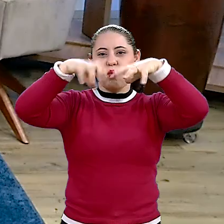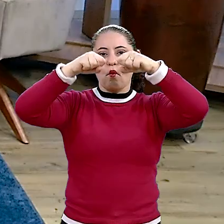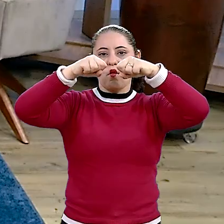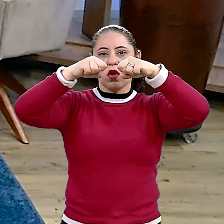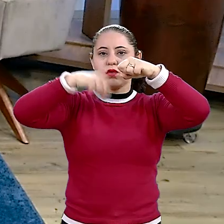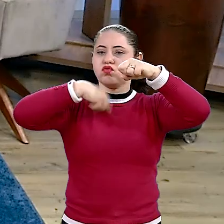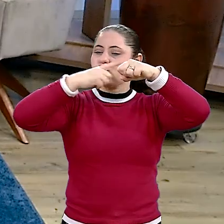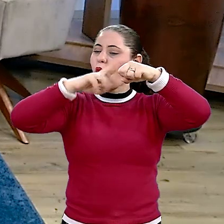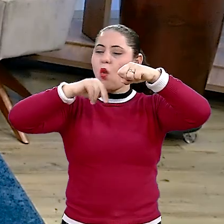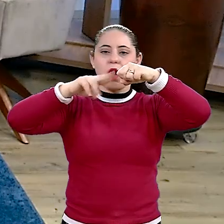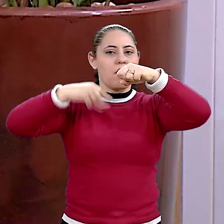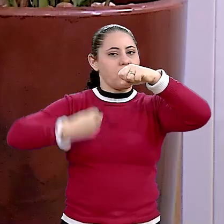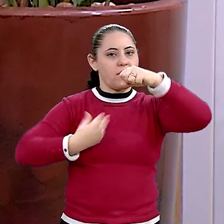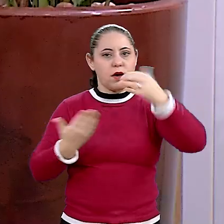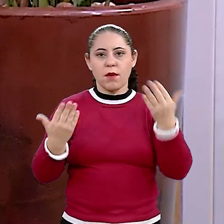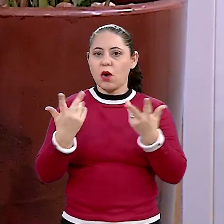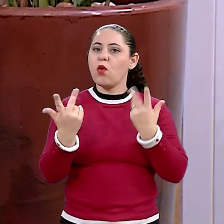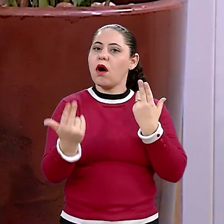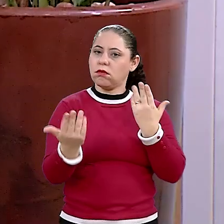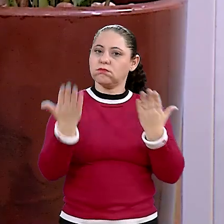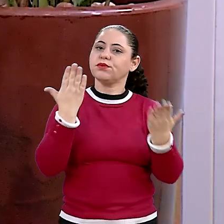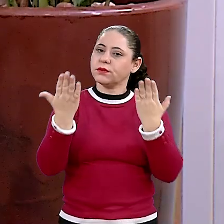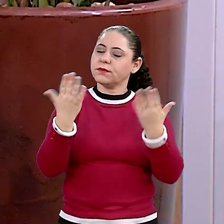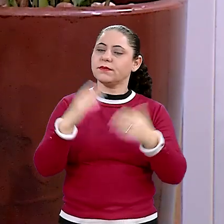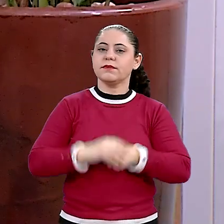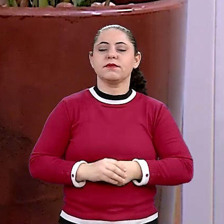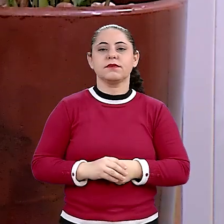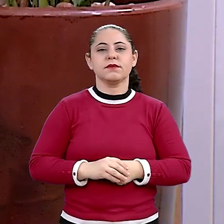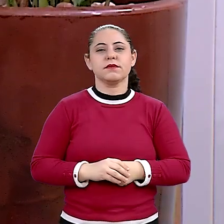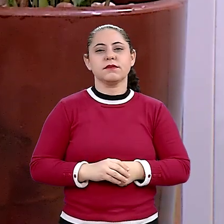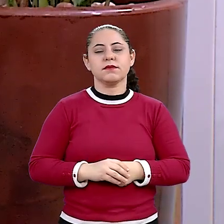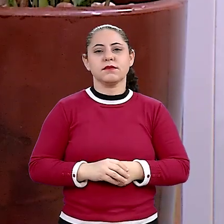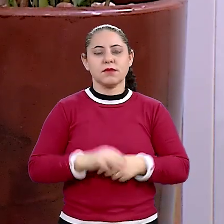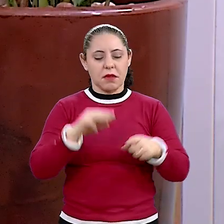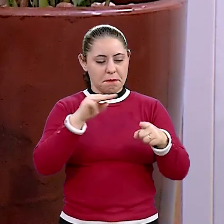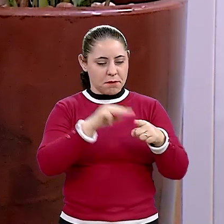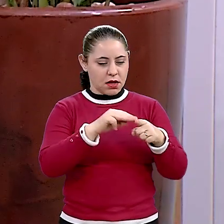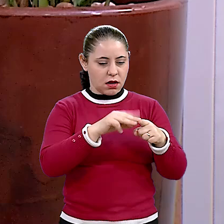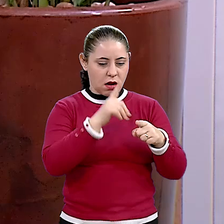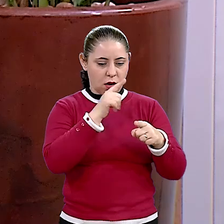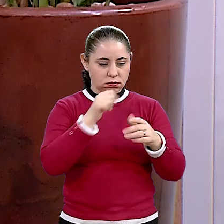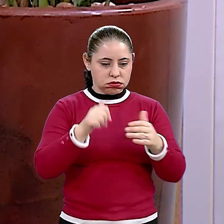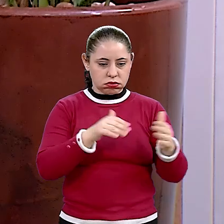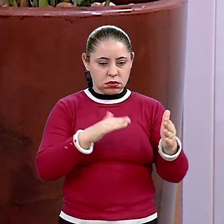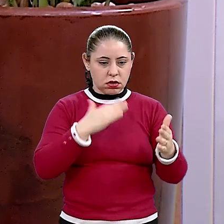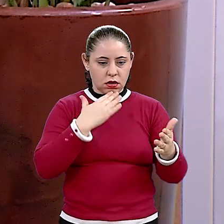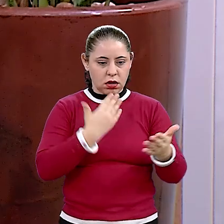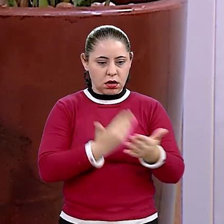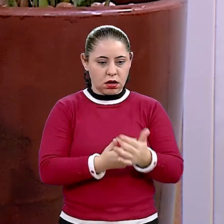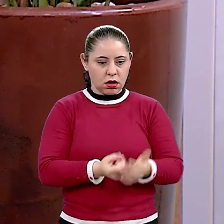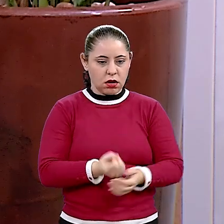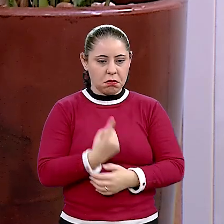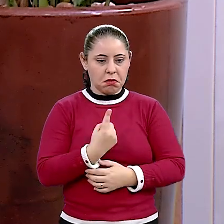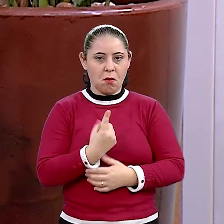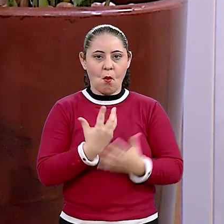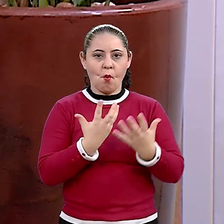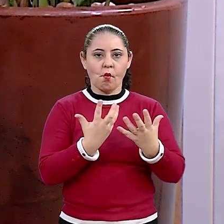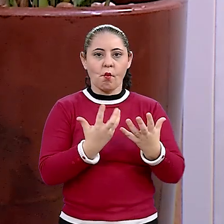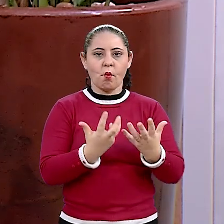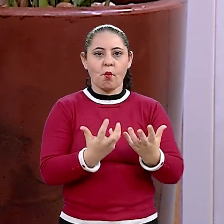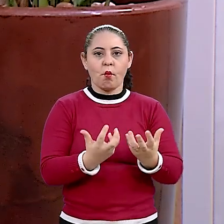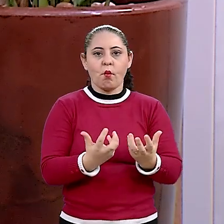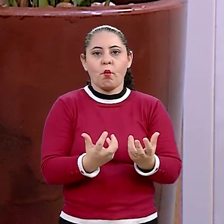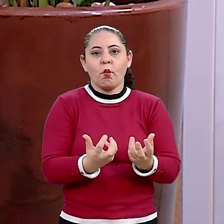Nós nunca vivemos uma seca como nós vivemos agora. Você pega, por exemplo, no Rio Miranda, eu fiquei até impressionado, tá, Lívia? Secando o